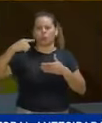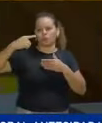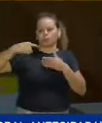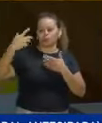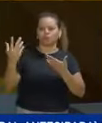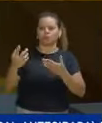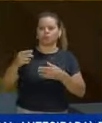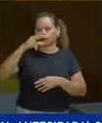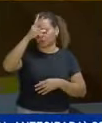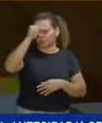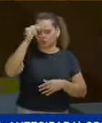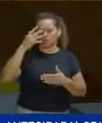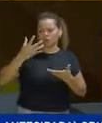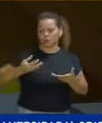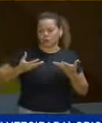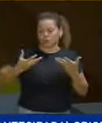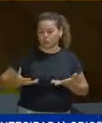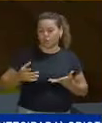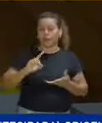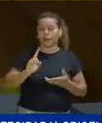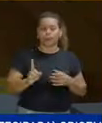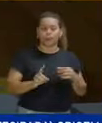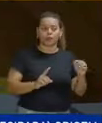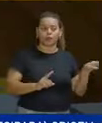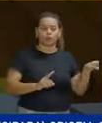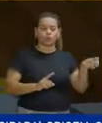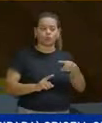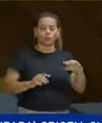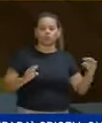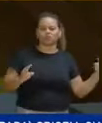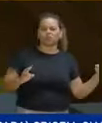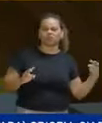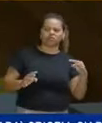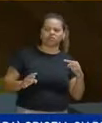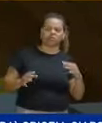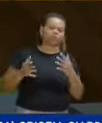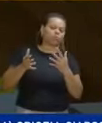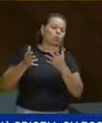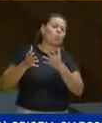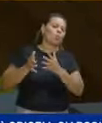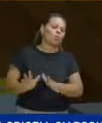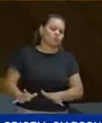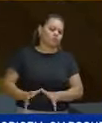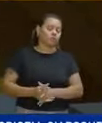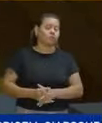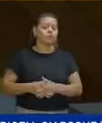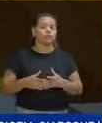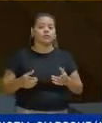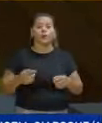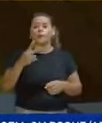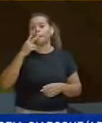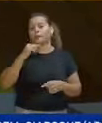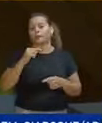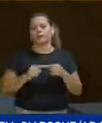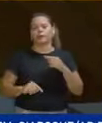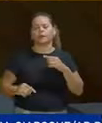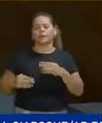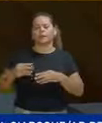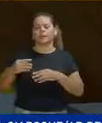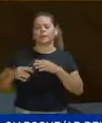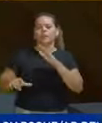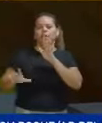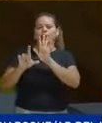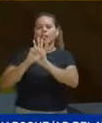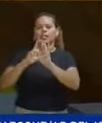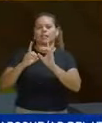que não desbordou os limites da liberdade de expressão, sendo inerente, então, ao próprio debate democrático. O Tribunal Superior